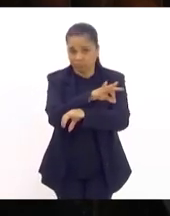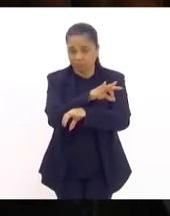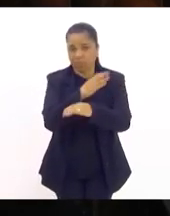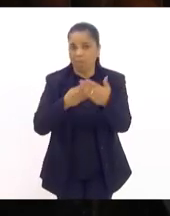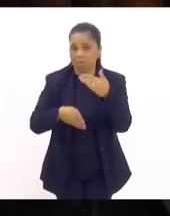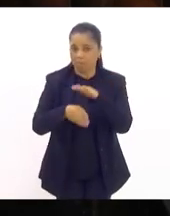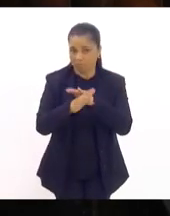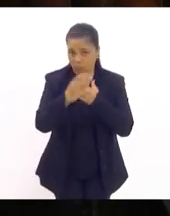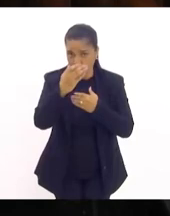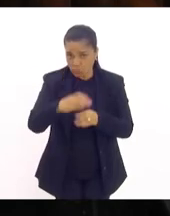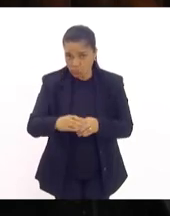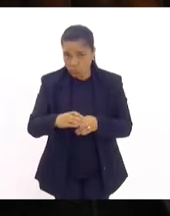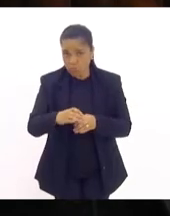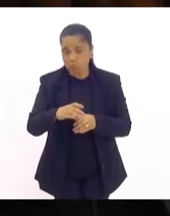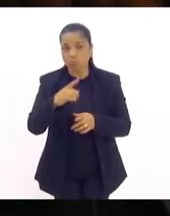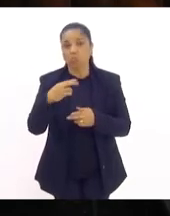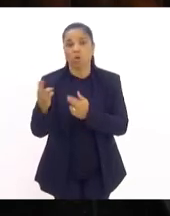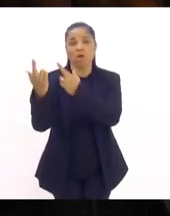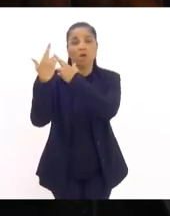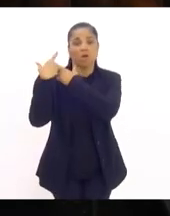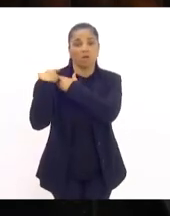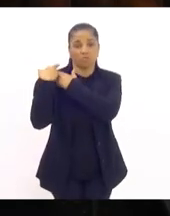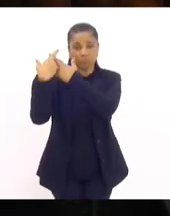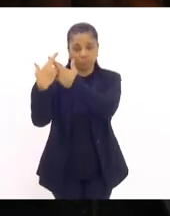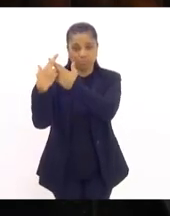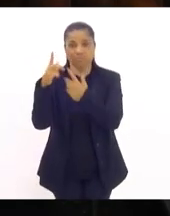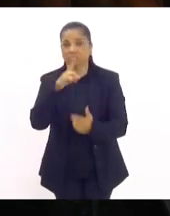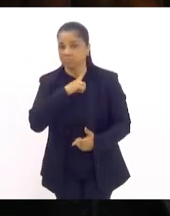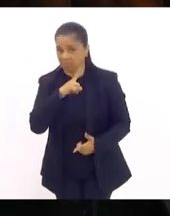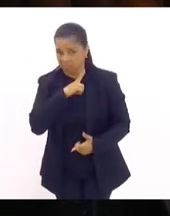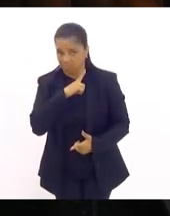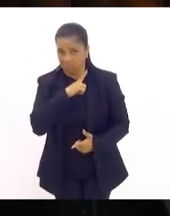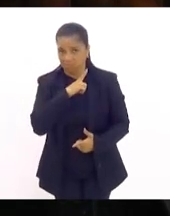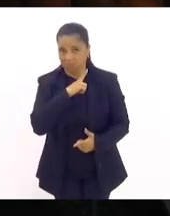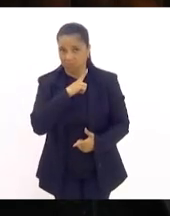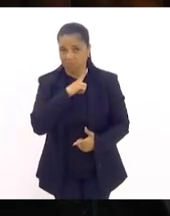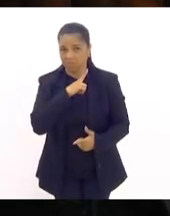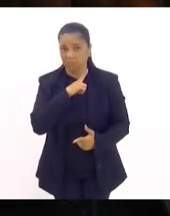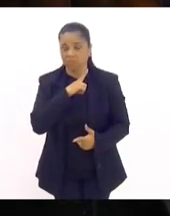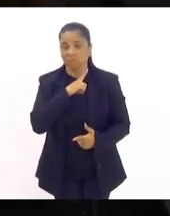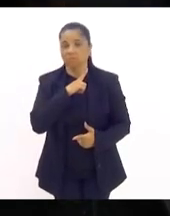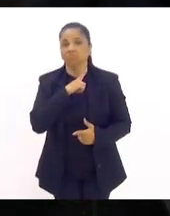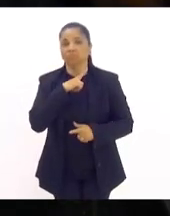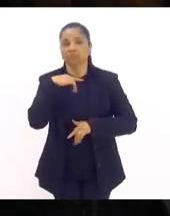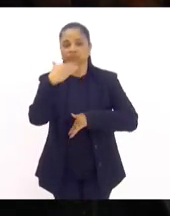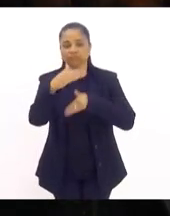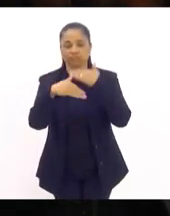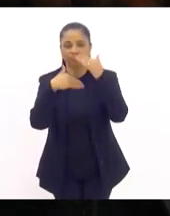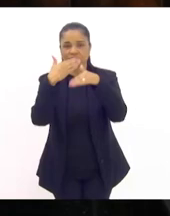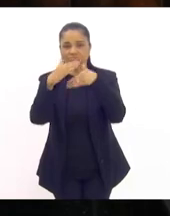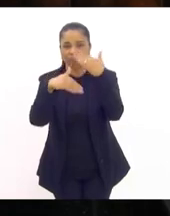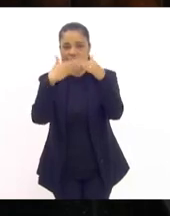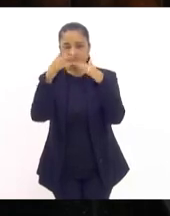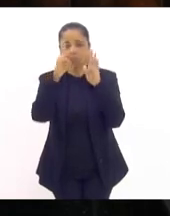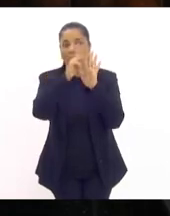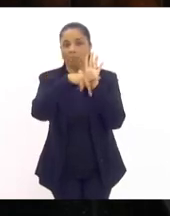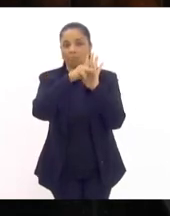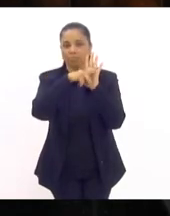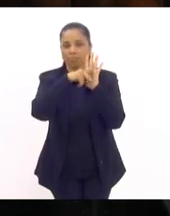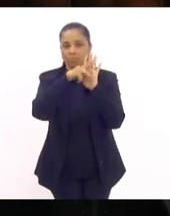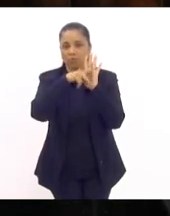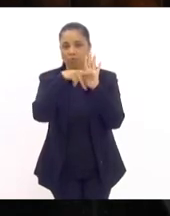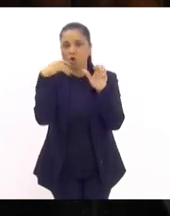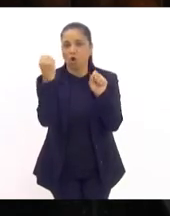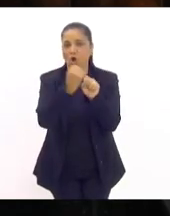tenham a responsabilidade de desenvolver os projetos e